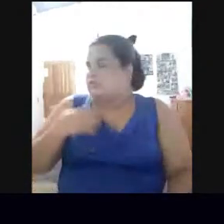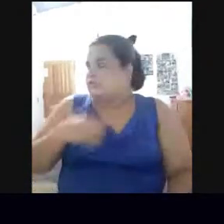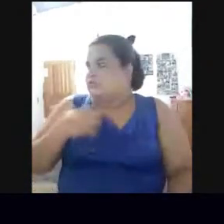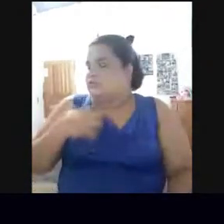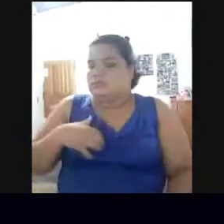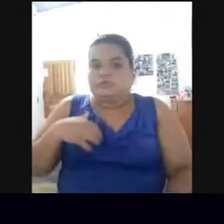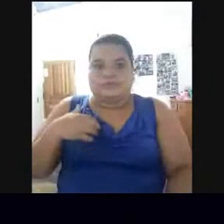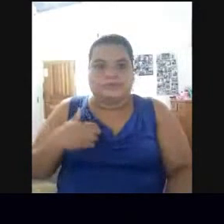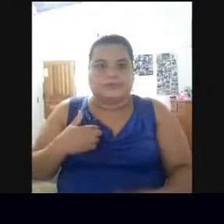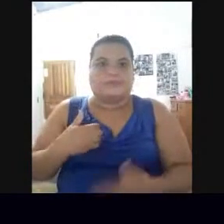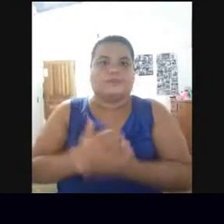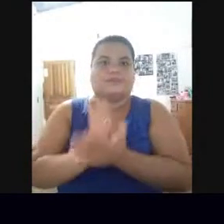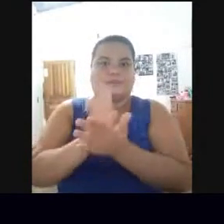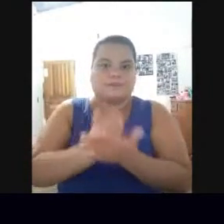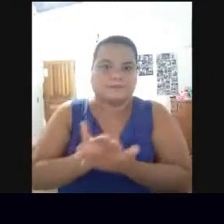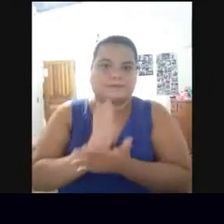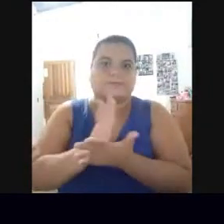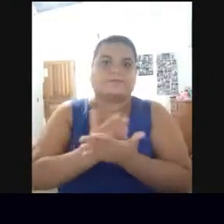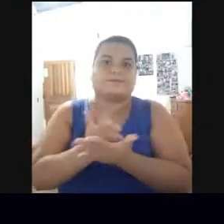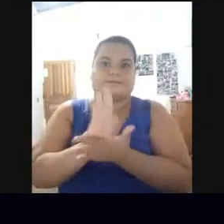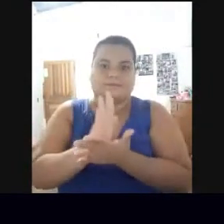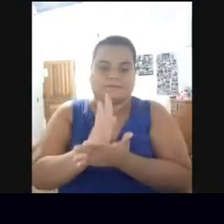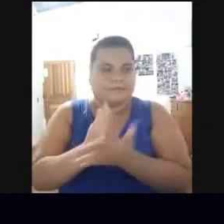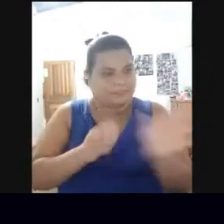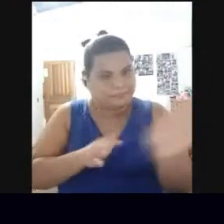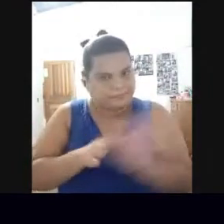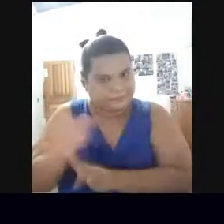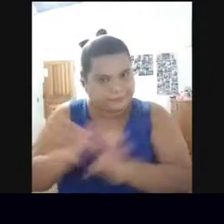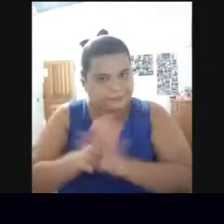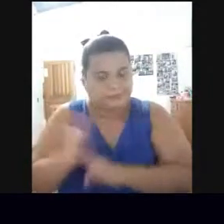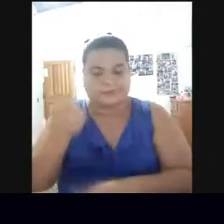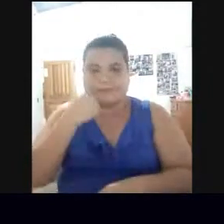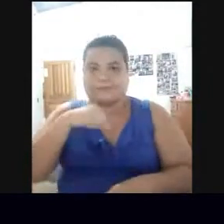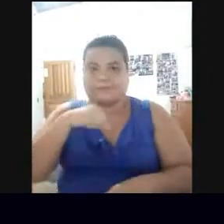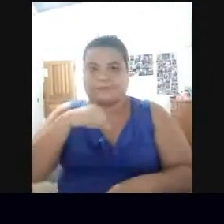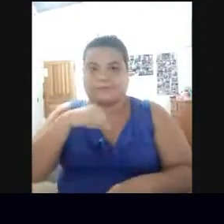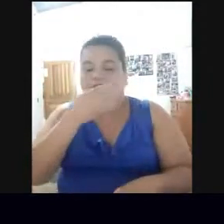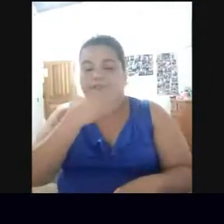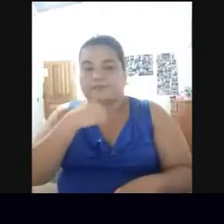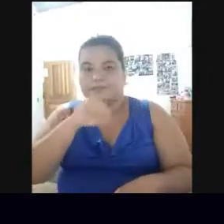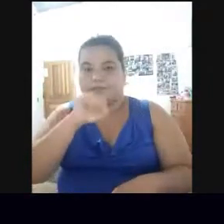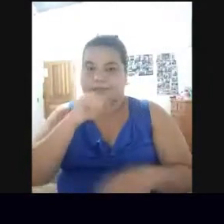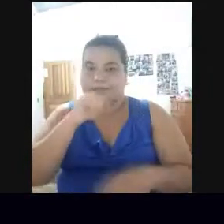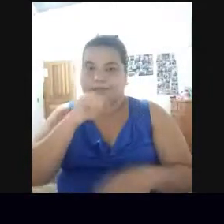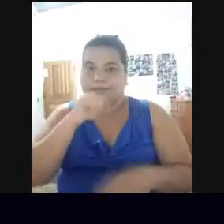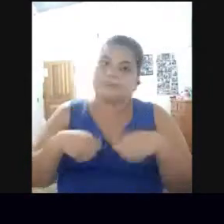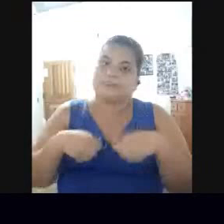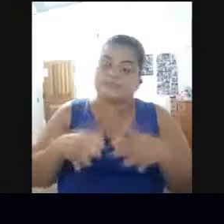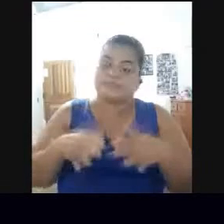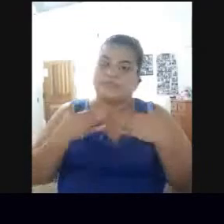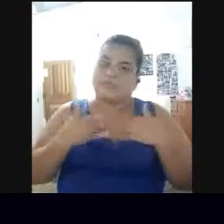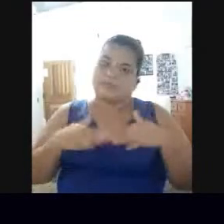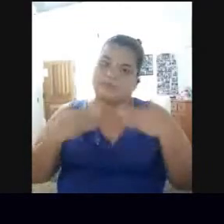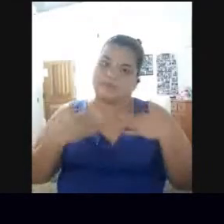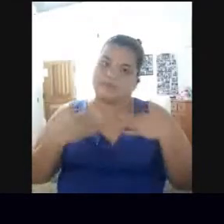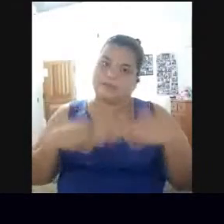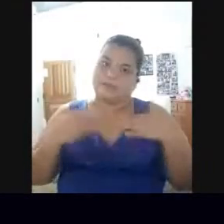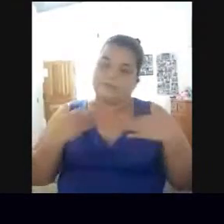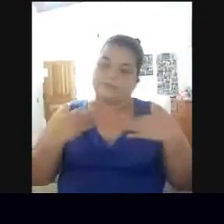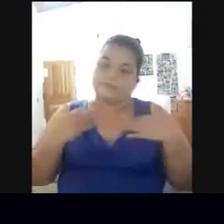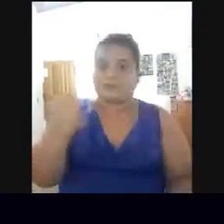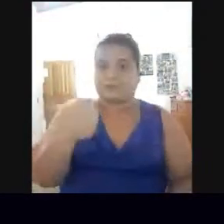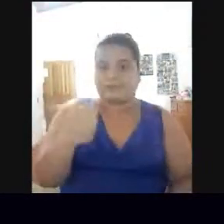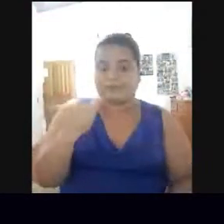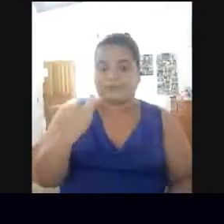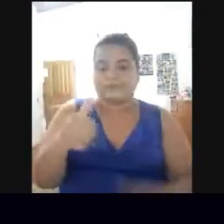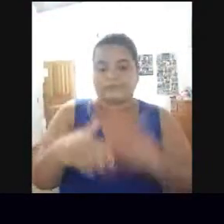Mas aí está também essa orientação para os pais, vamos ter calma, e a gente precisa acompanhar como é que vai ser essa evolução. E aí, com o passar do